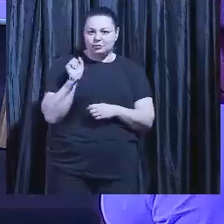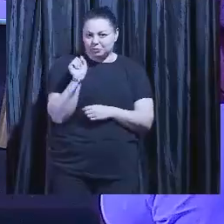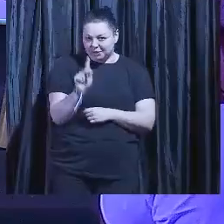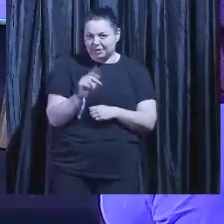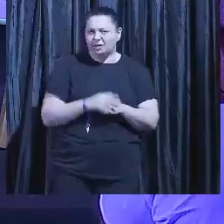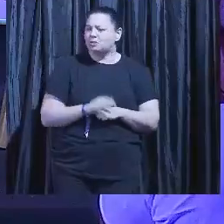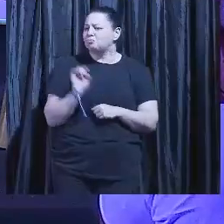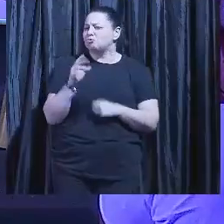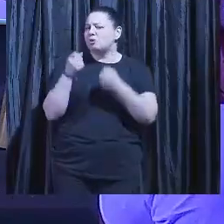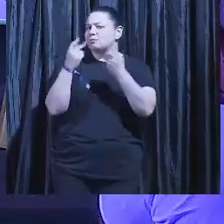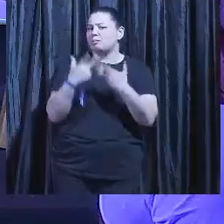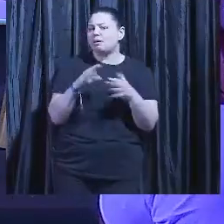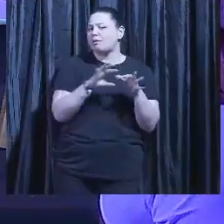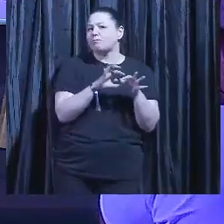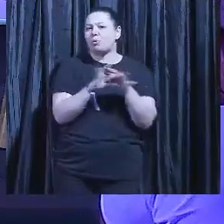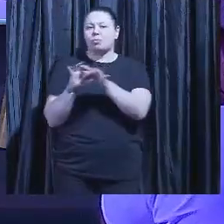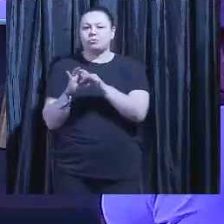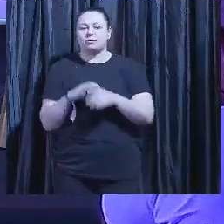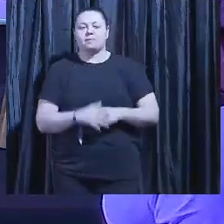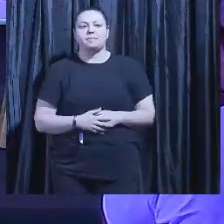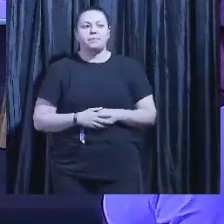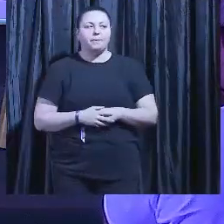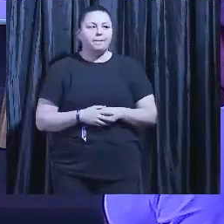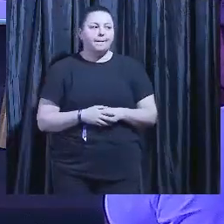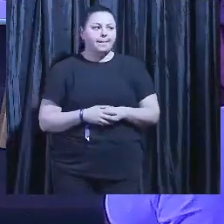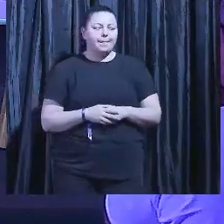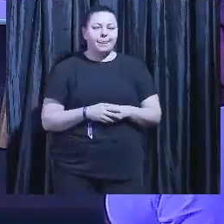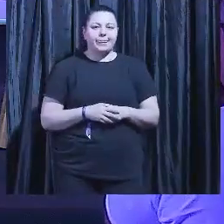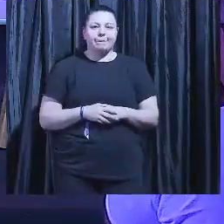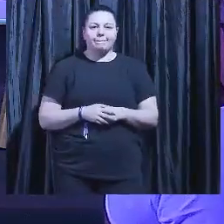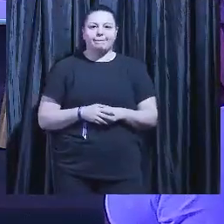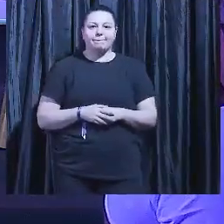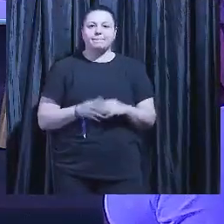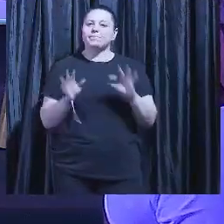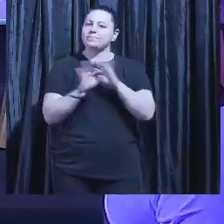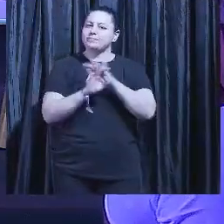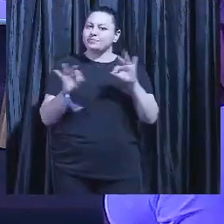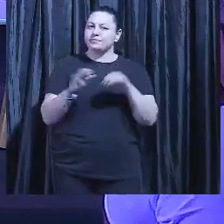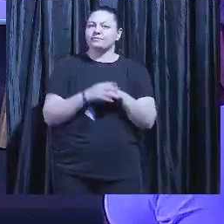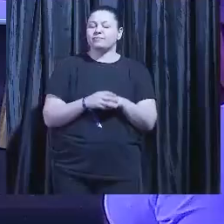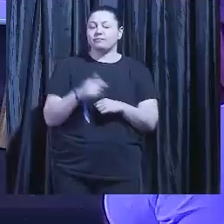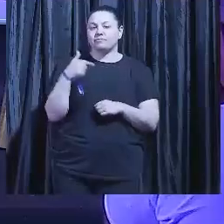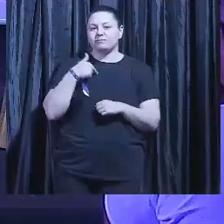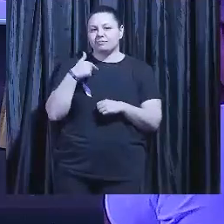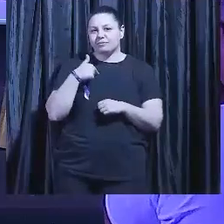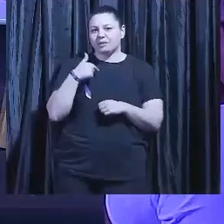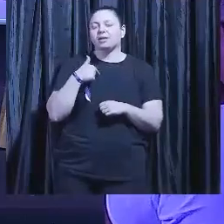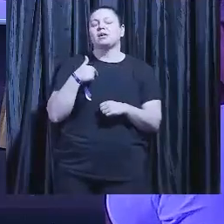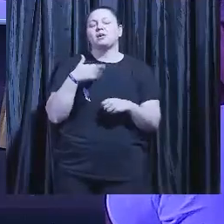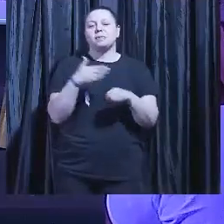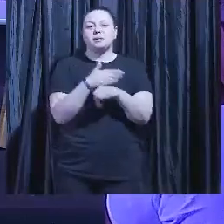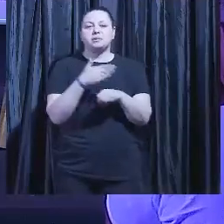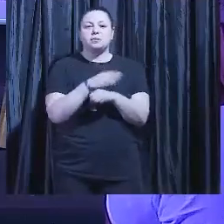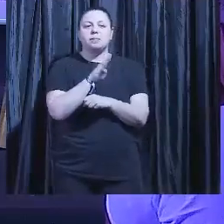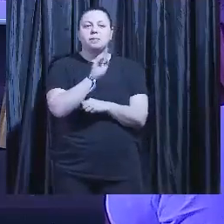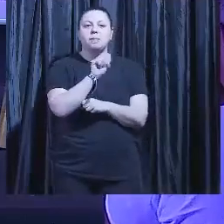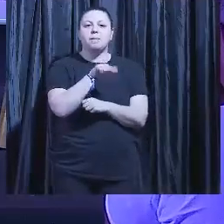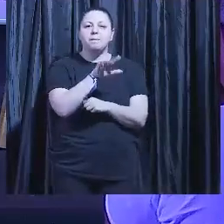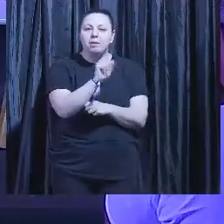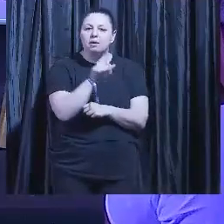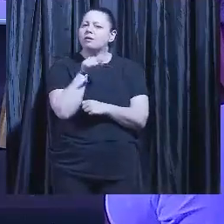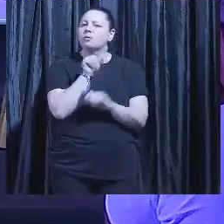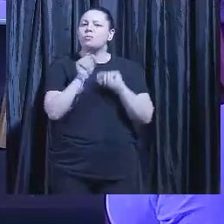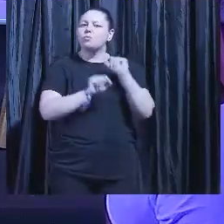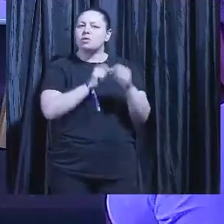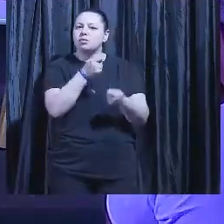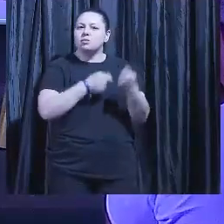aí o contexto das organizações. Boa. Bom, eu faço parte da Banca. A Banca é um negócio de impacto da periferia,